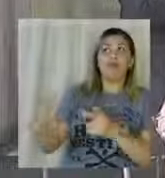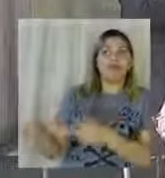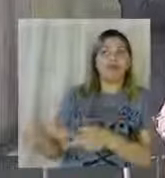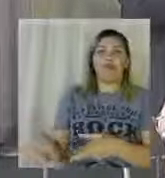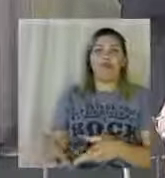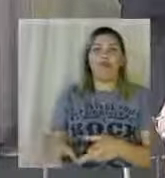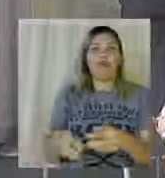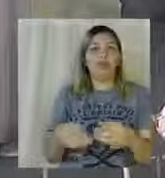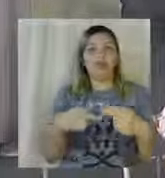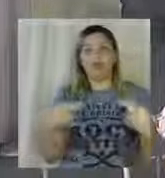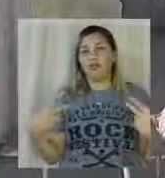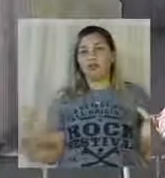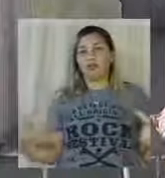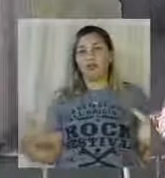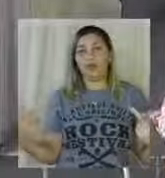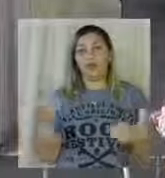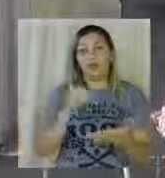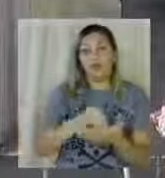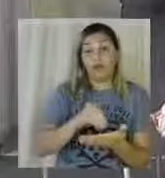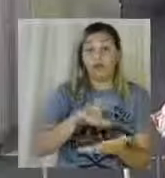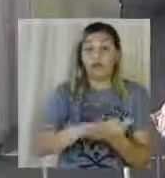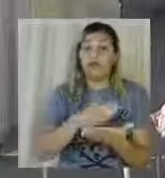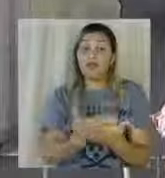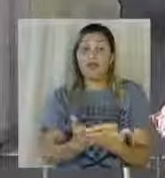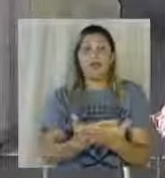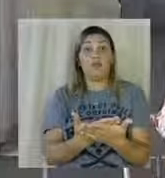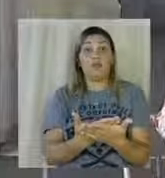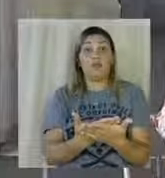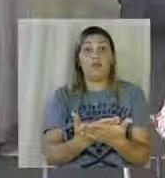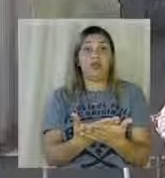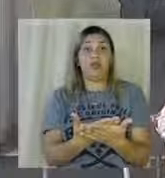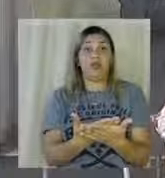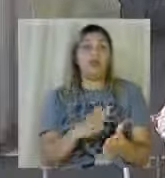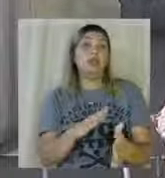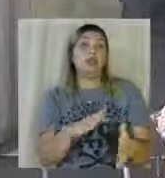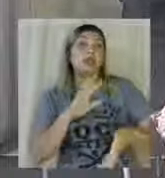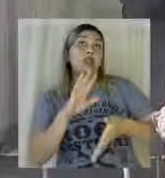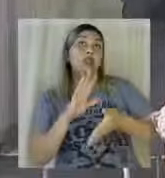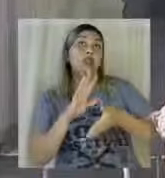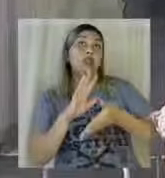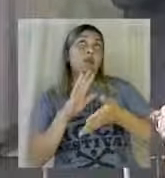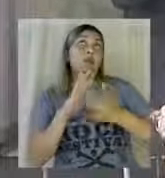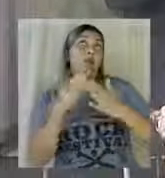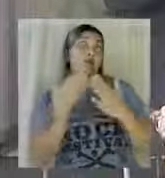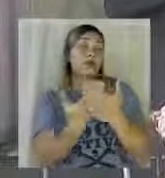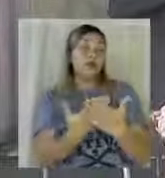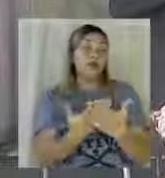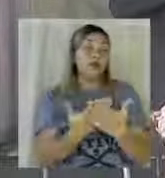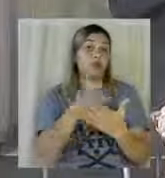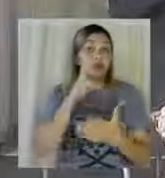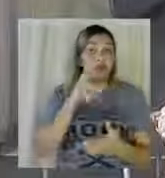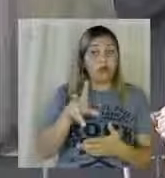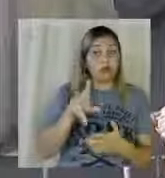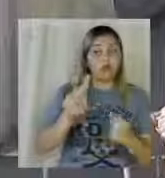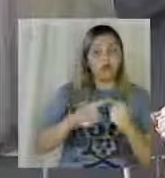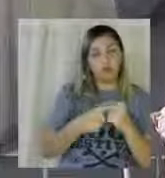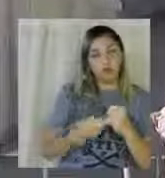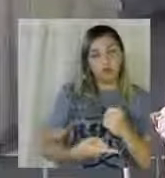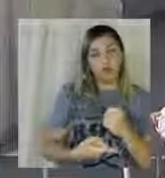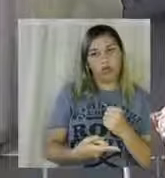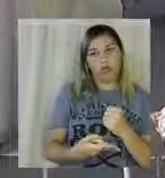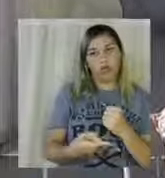E falta intérprete de Libras nas escolas. Eu vejo aqui em Goiânia, na